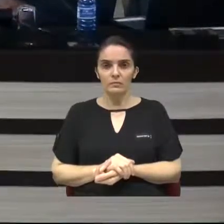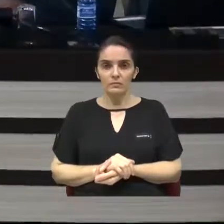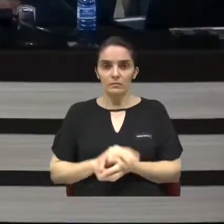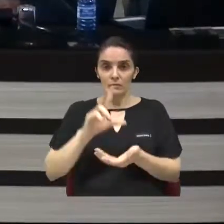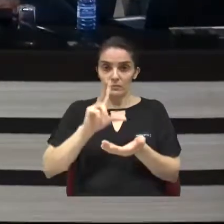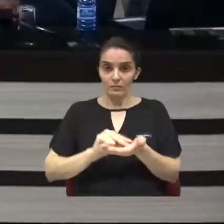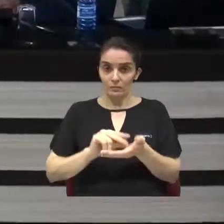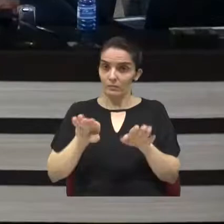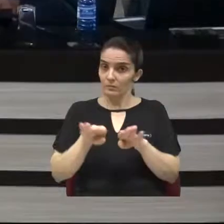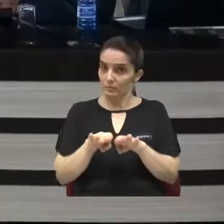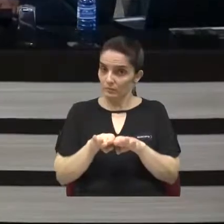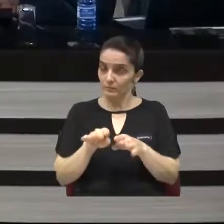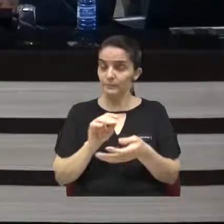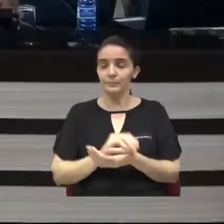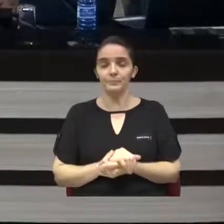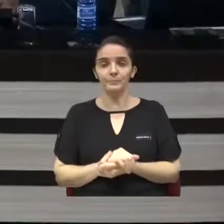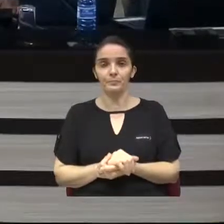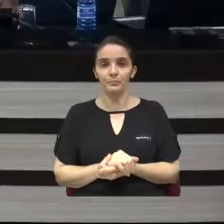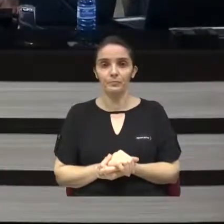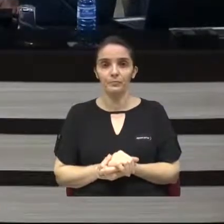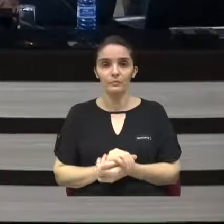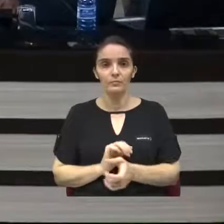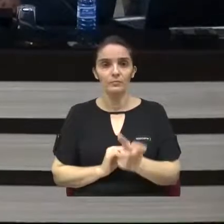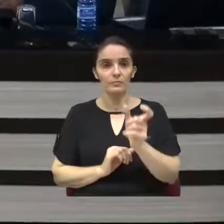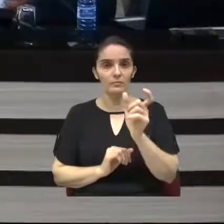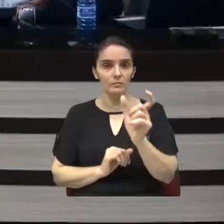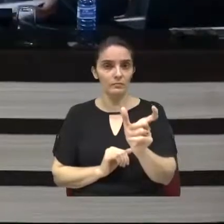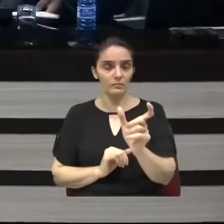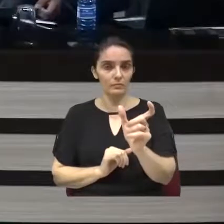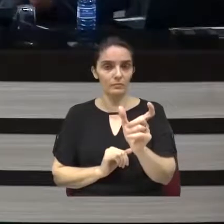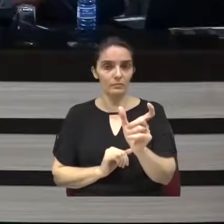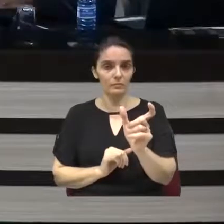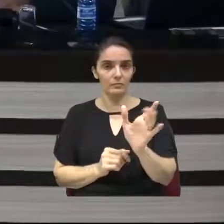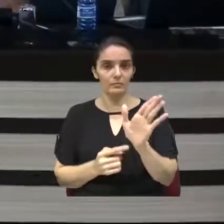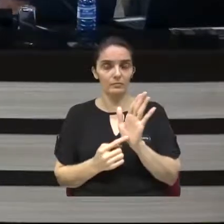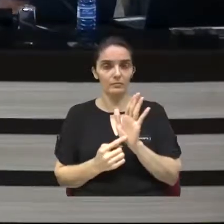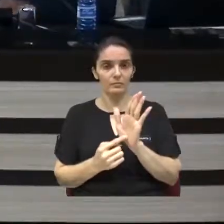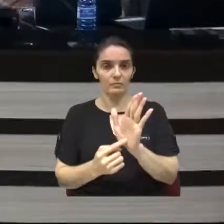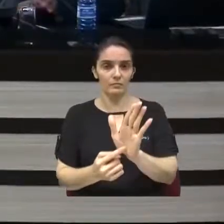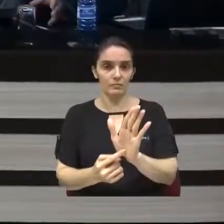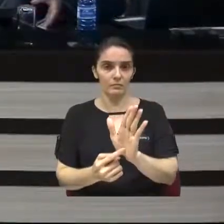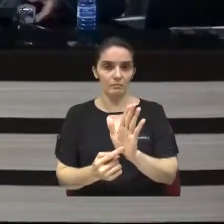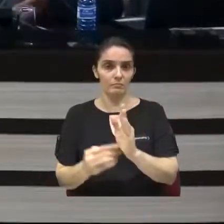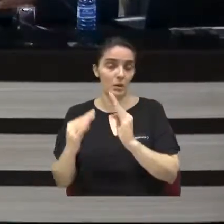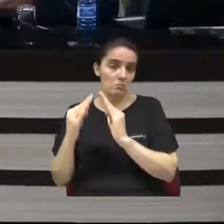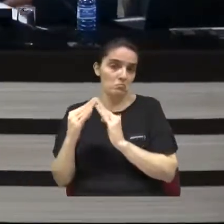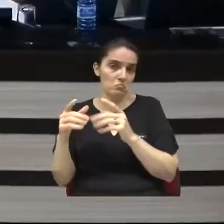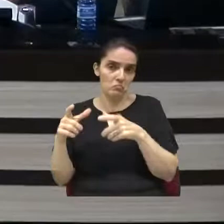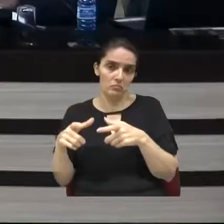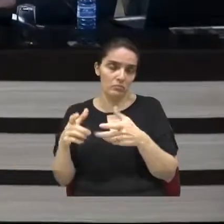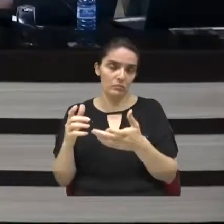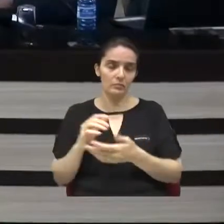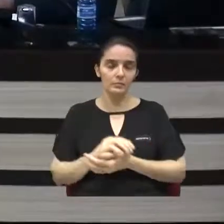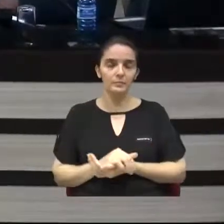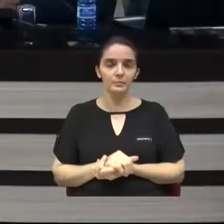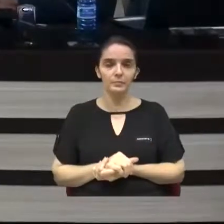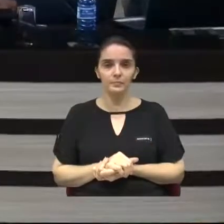Segue anexa também uma documentação de comprovante de residência, senhor presidente.